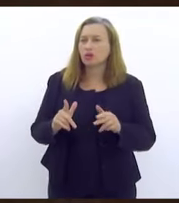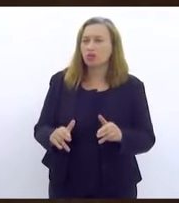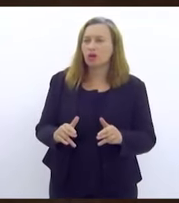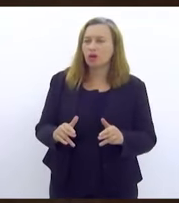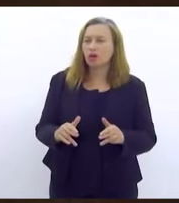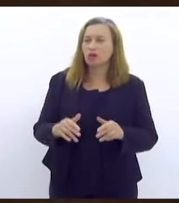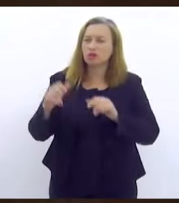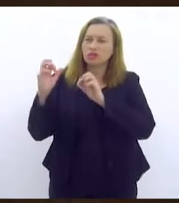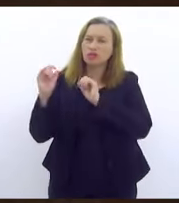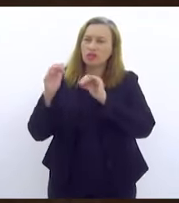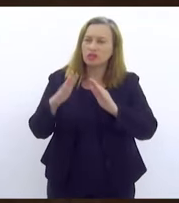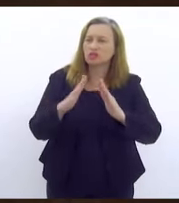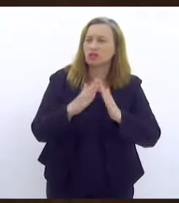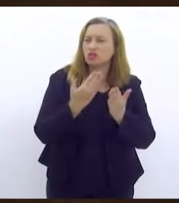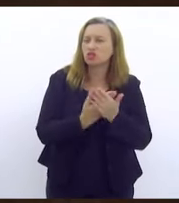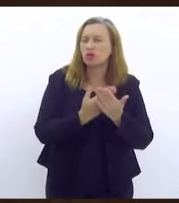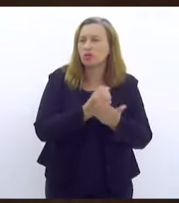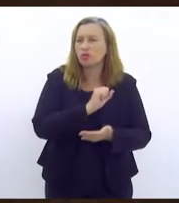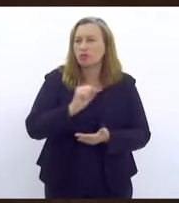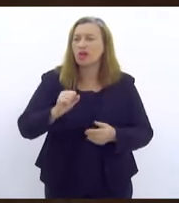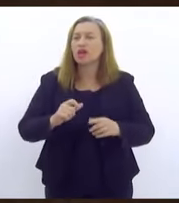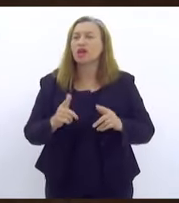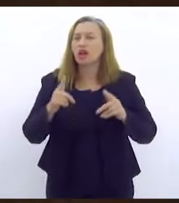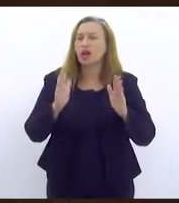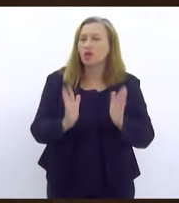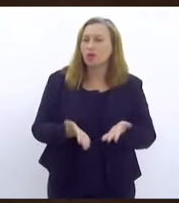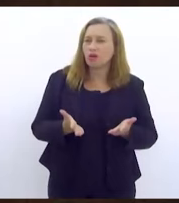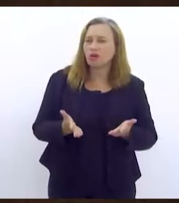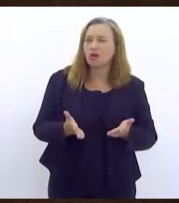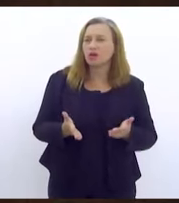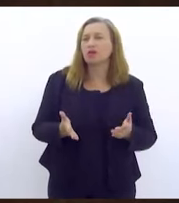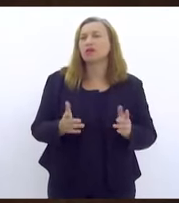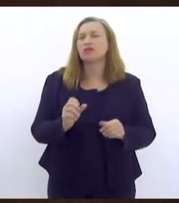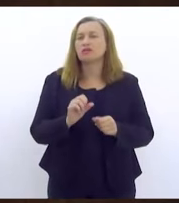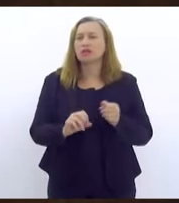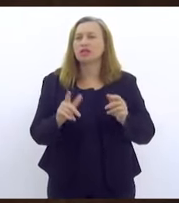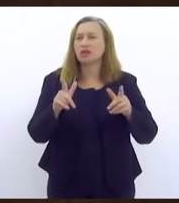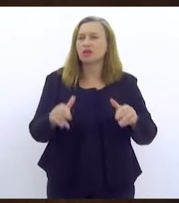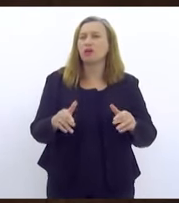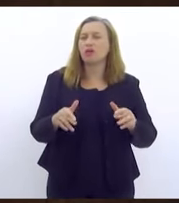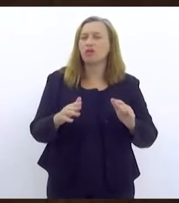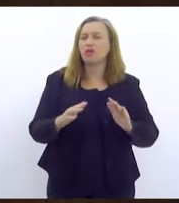invasões nos colégios, agora daqui a pouco vai virar modinha querendo sair matando as mulheres, estuprando crianças.